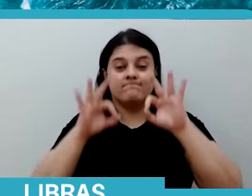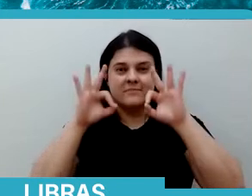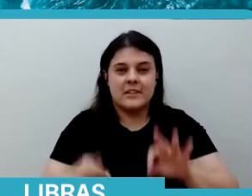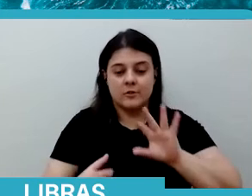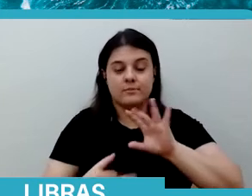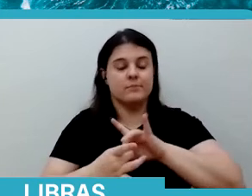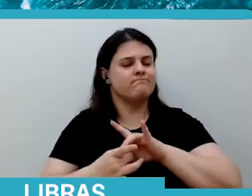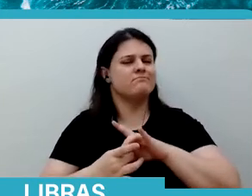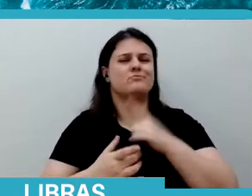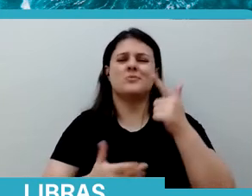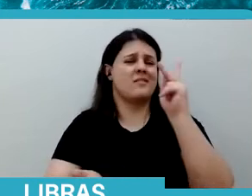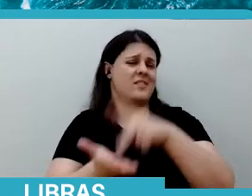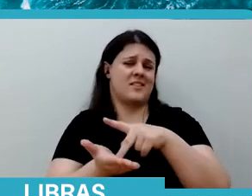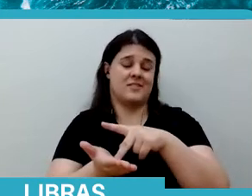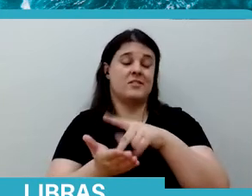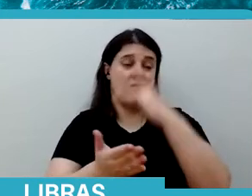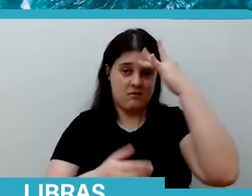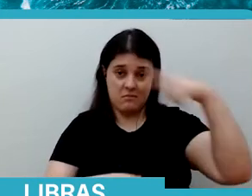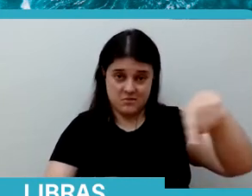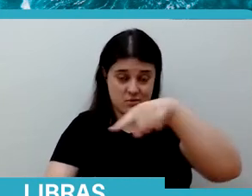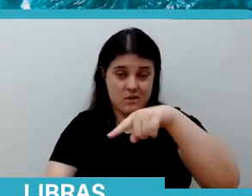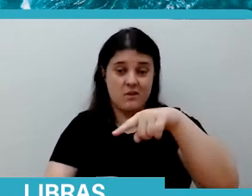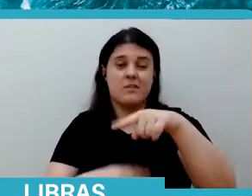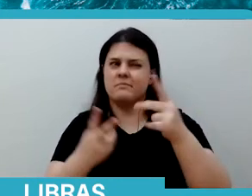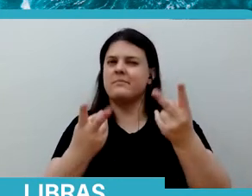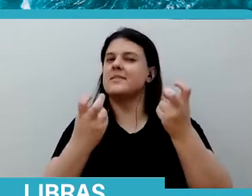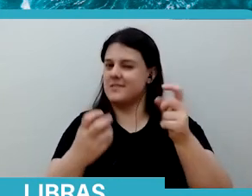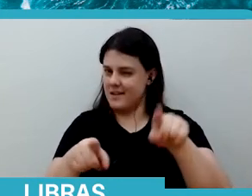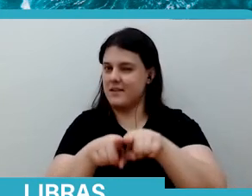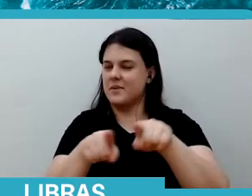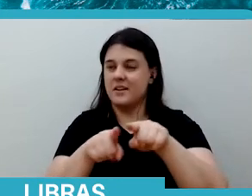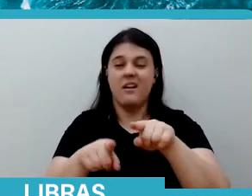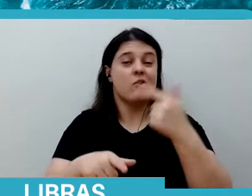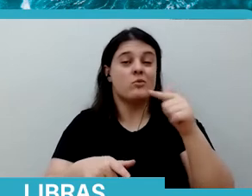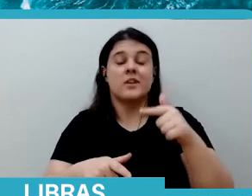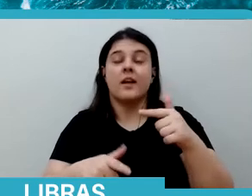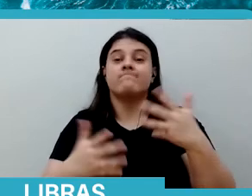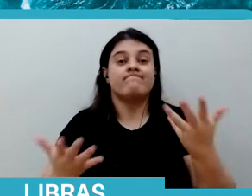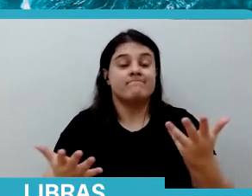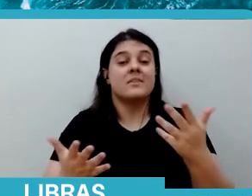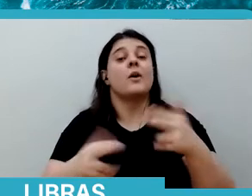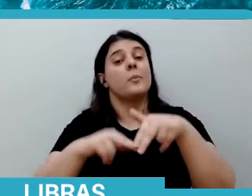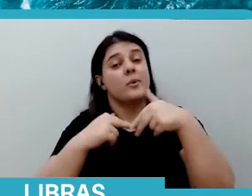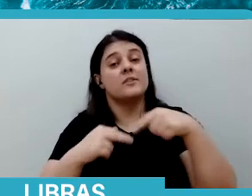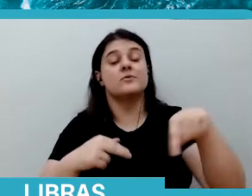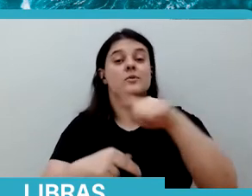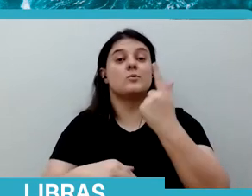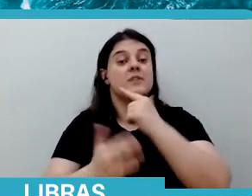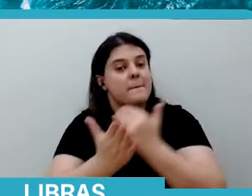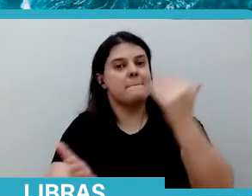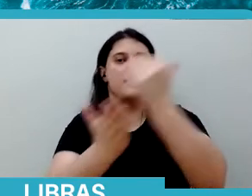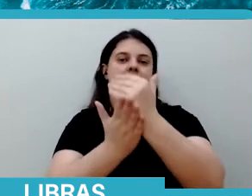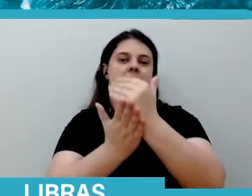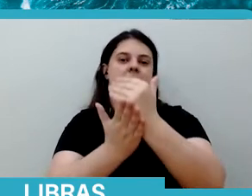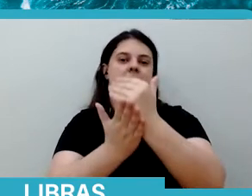não tem verdade e as pessoas percebem essa verdade e é isso que faz você conseguir além